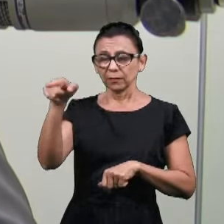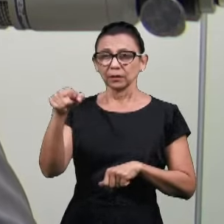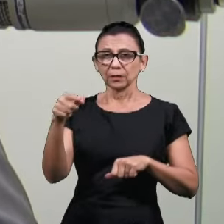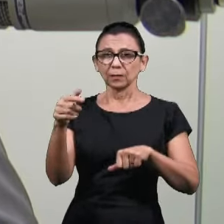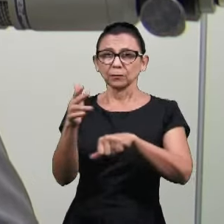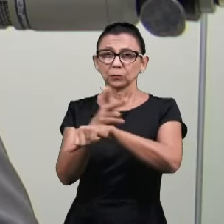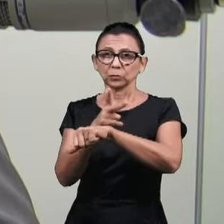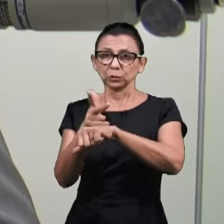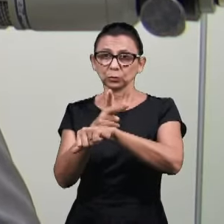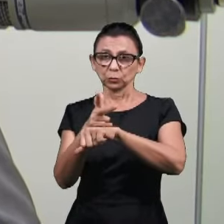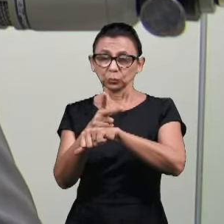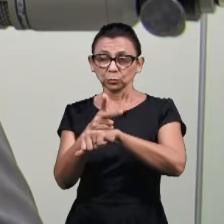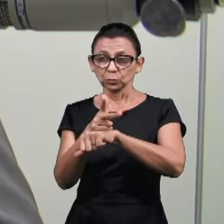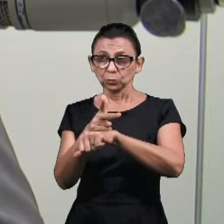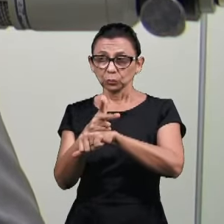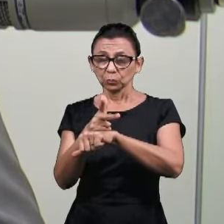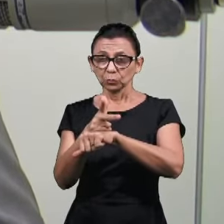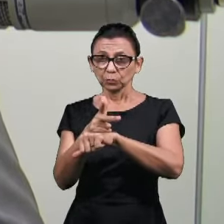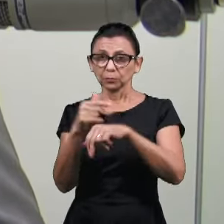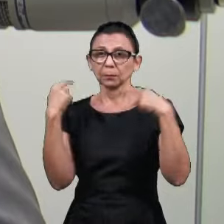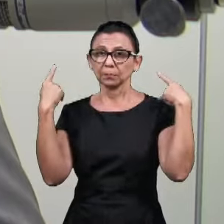A emoção,